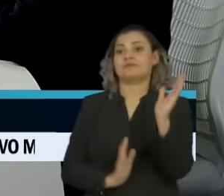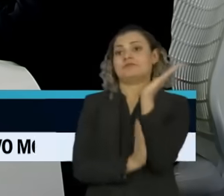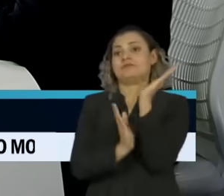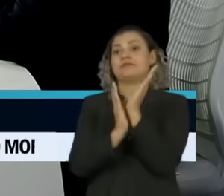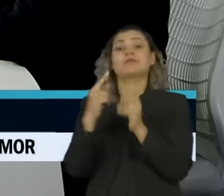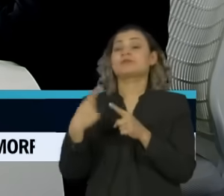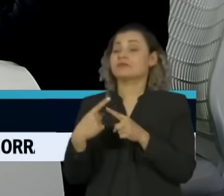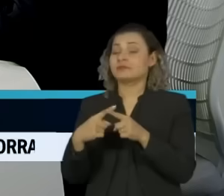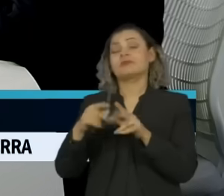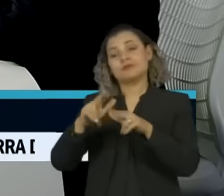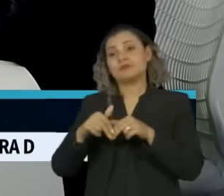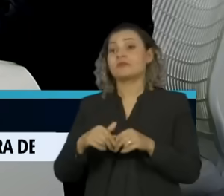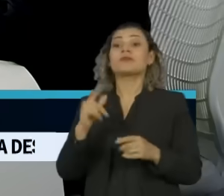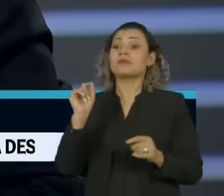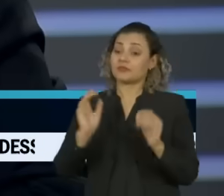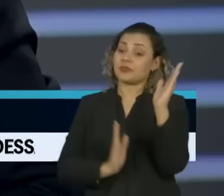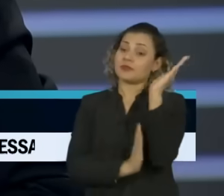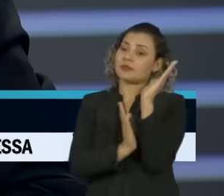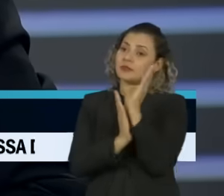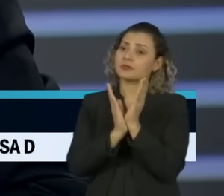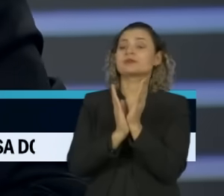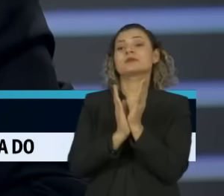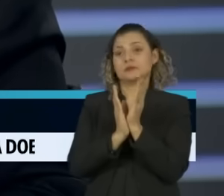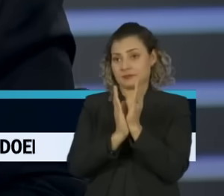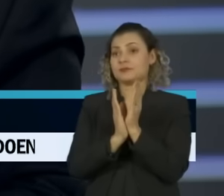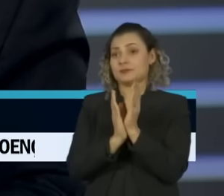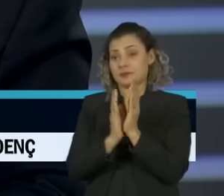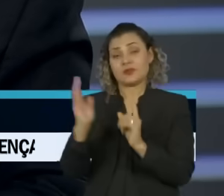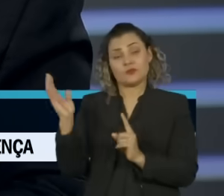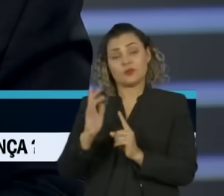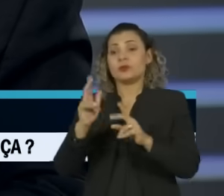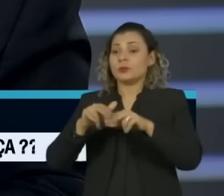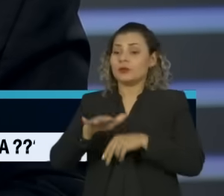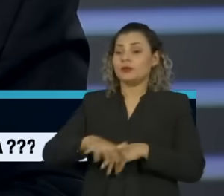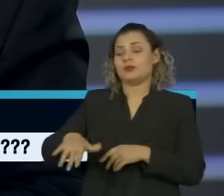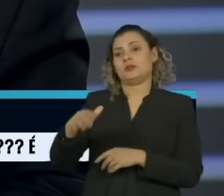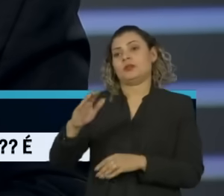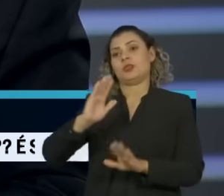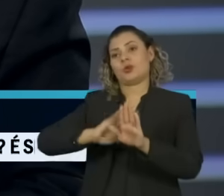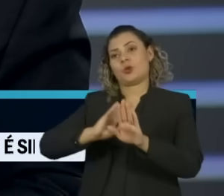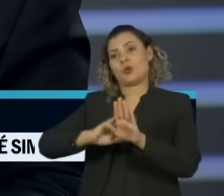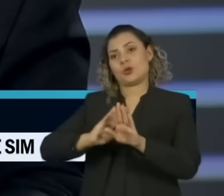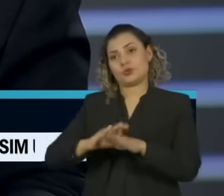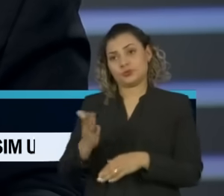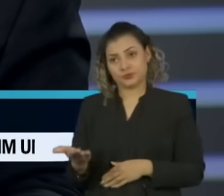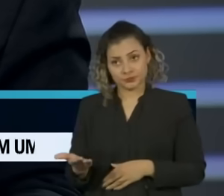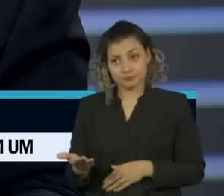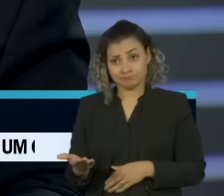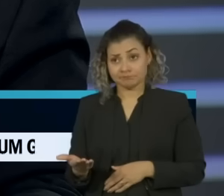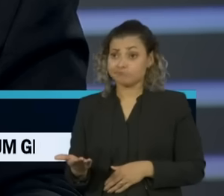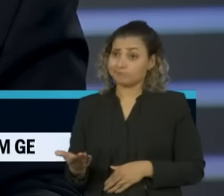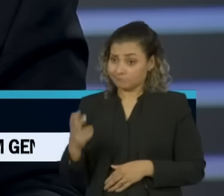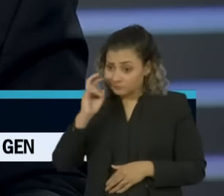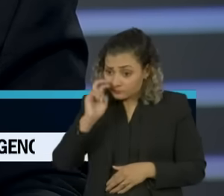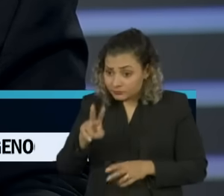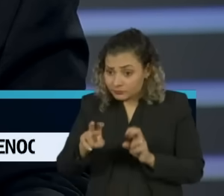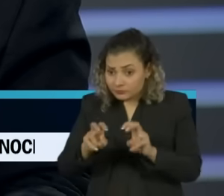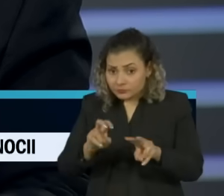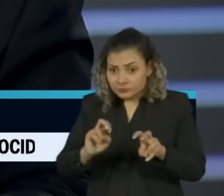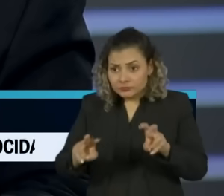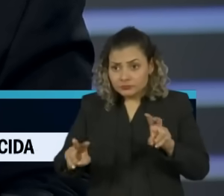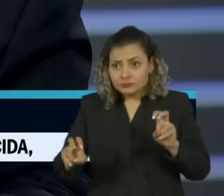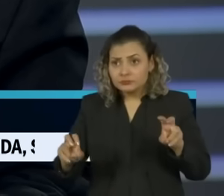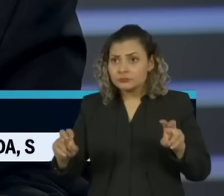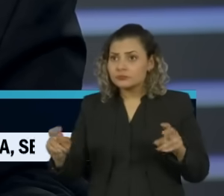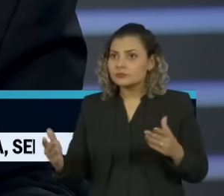pôr a burocracia a favor desse conjunto ideológico específico. E aí você põe no papel uma coisa,